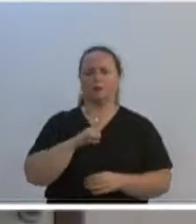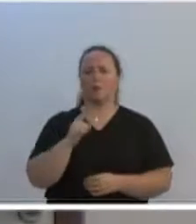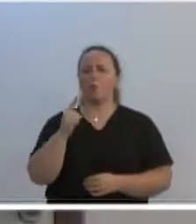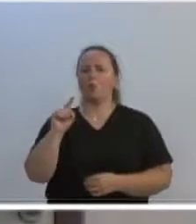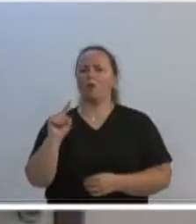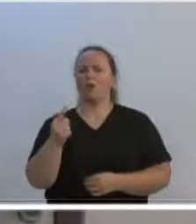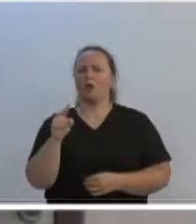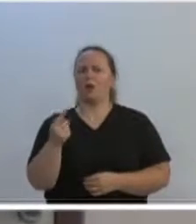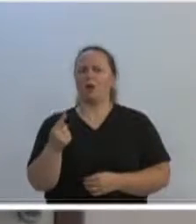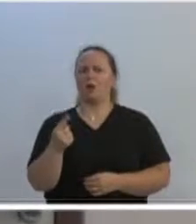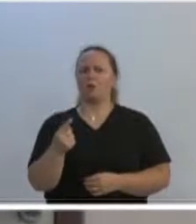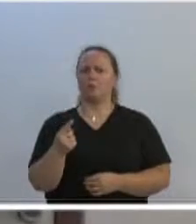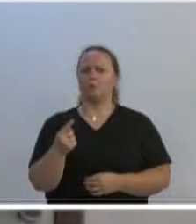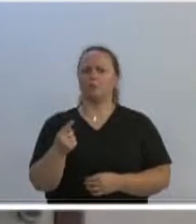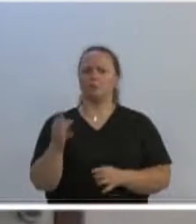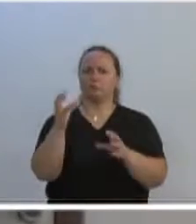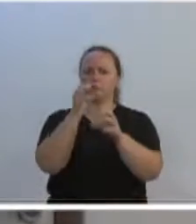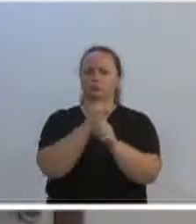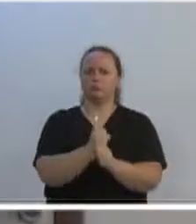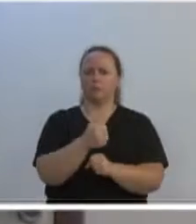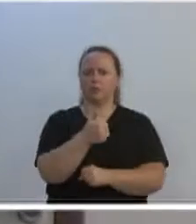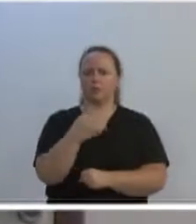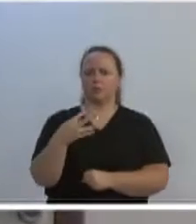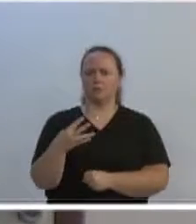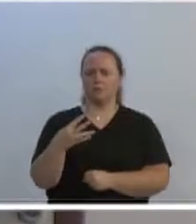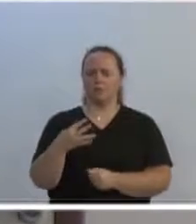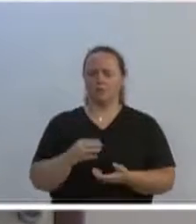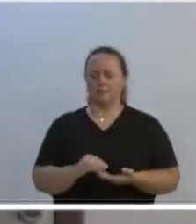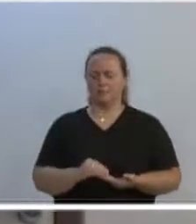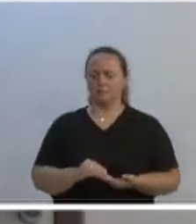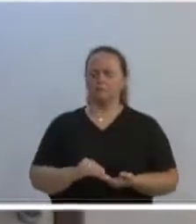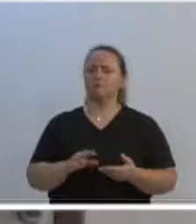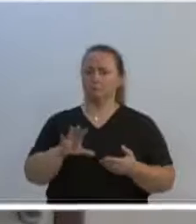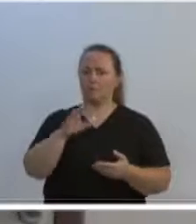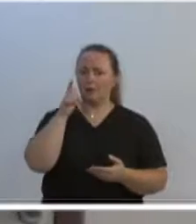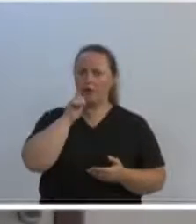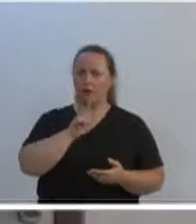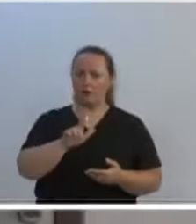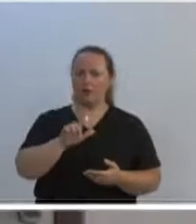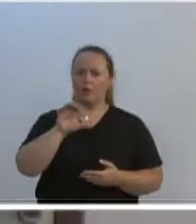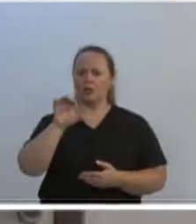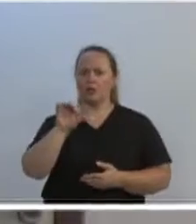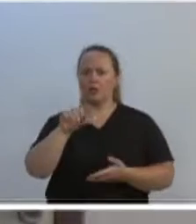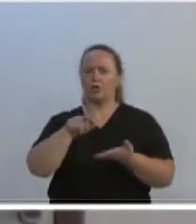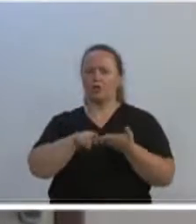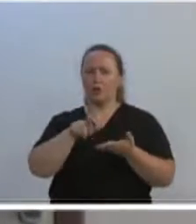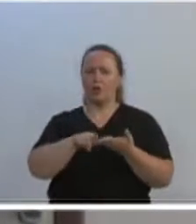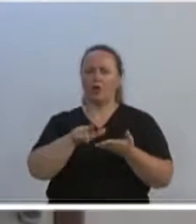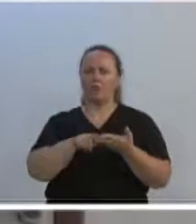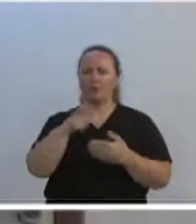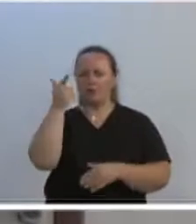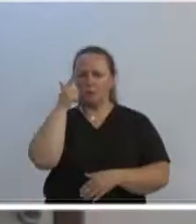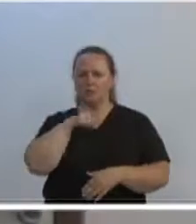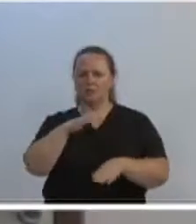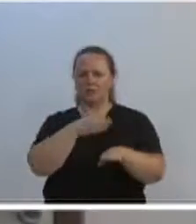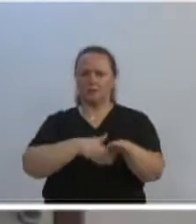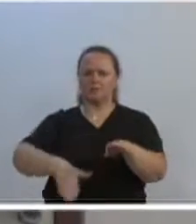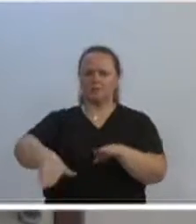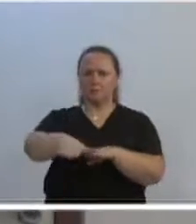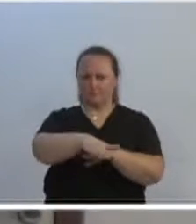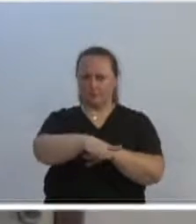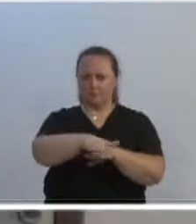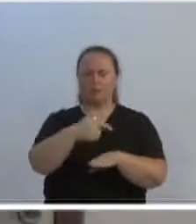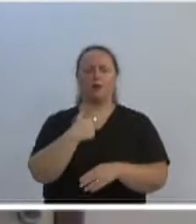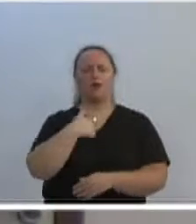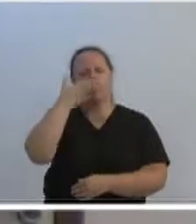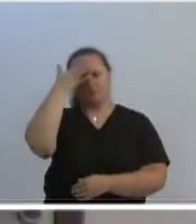mais R$14 ele recebe mais 9 bilhetes para estacionar. E eu compreendo a Vossa